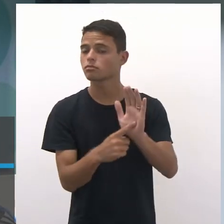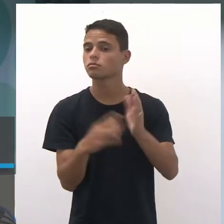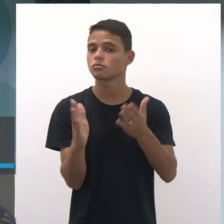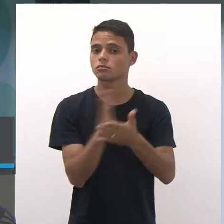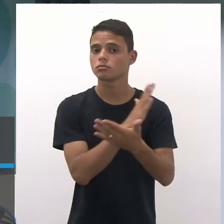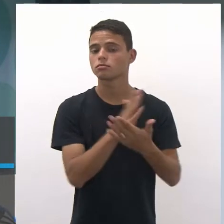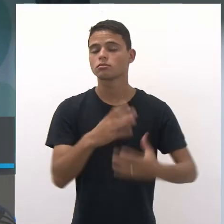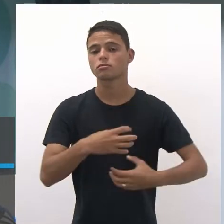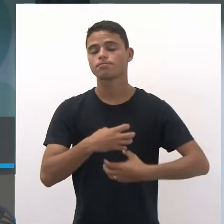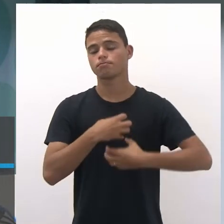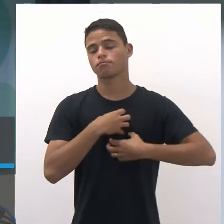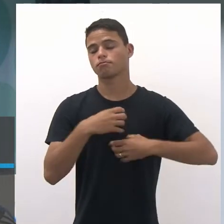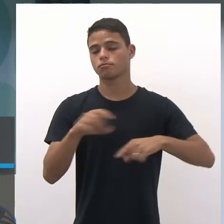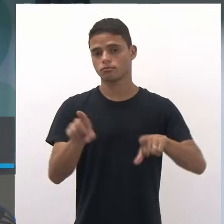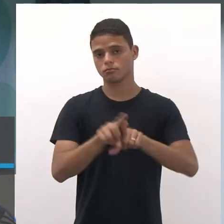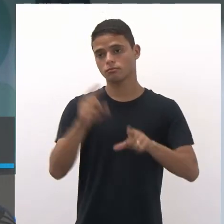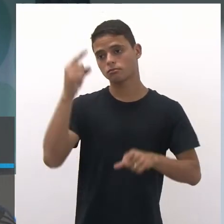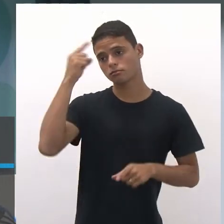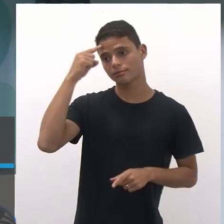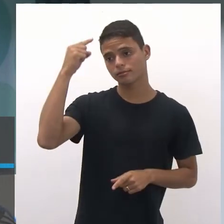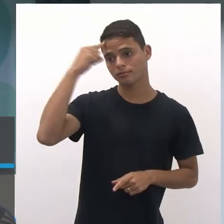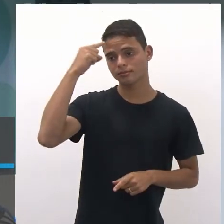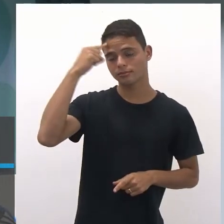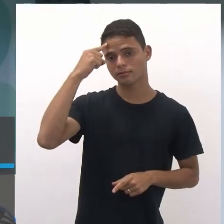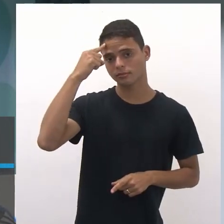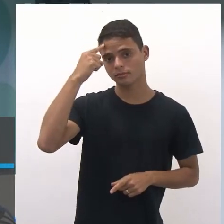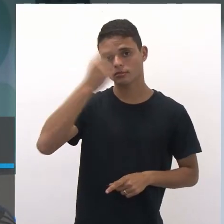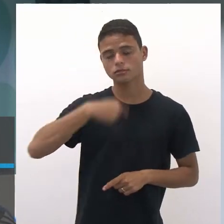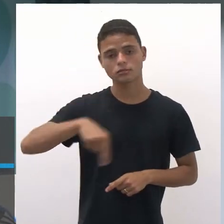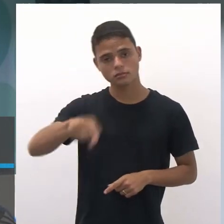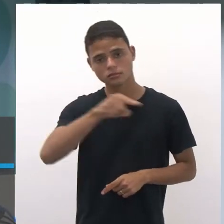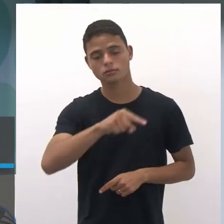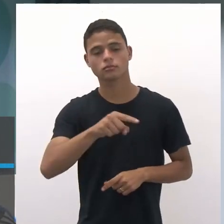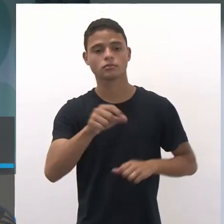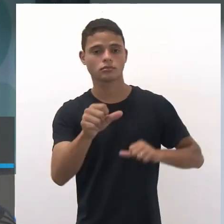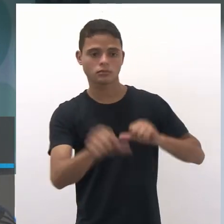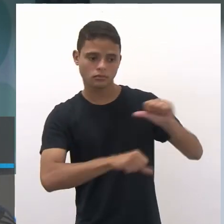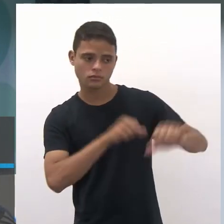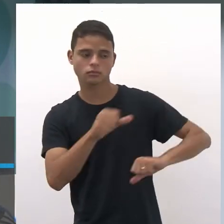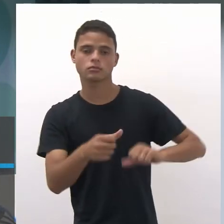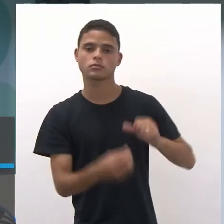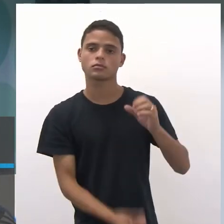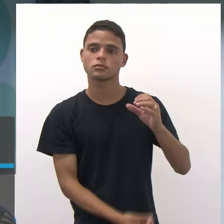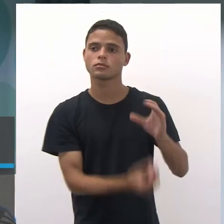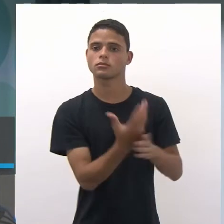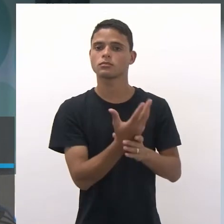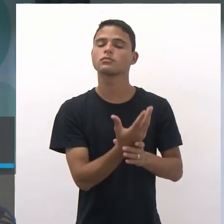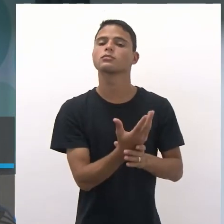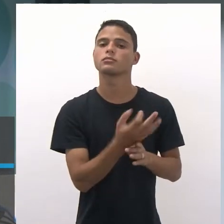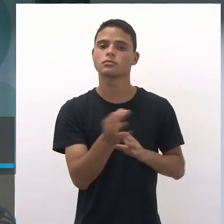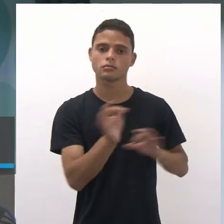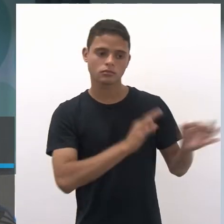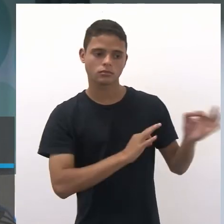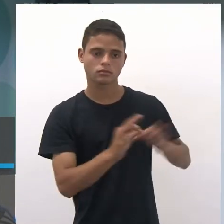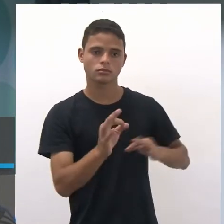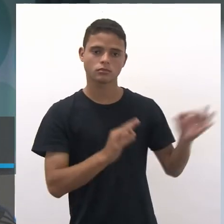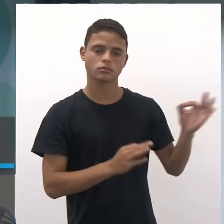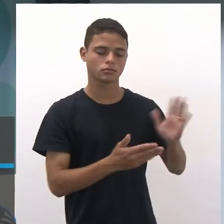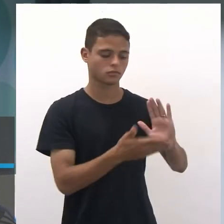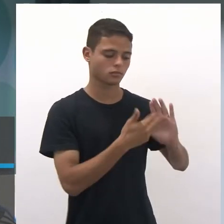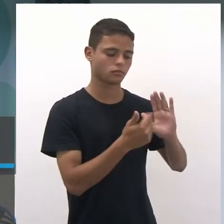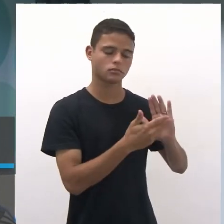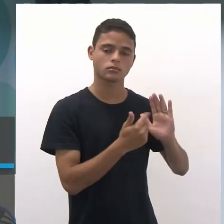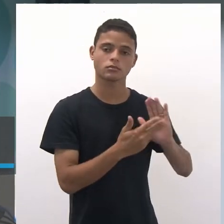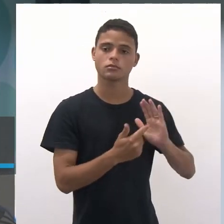sentimentos e pensamentos daquilo que você está transformando do plano abstrato para o plano concreto.